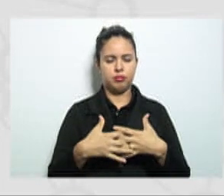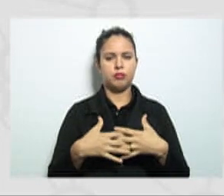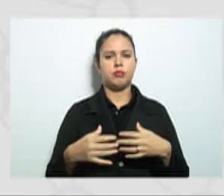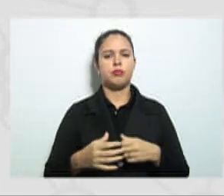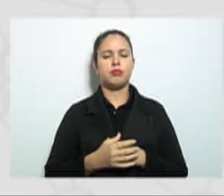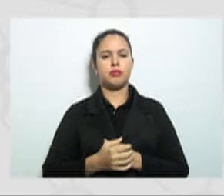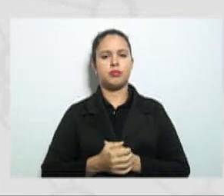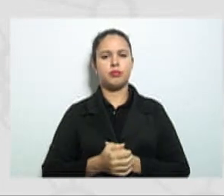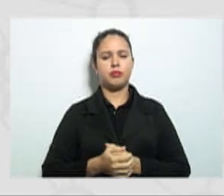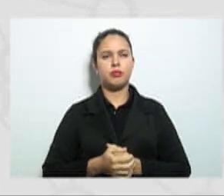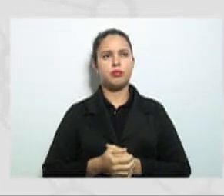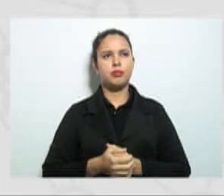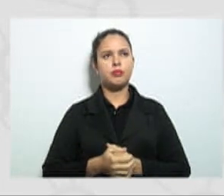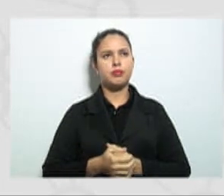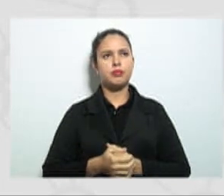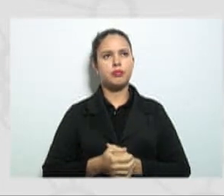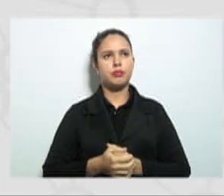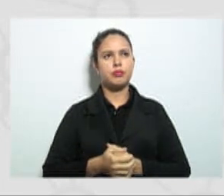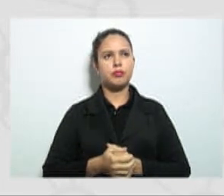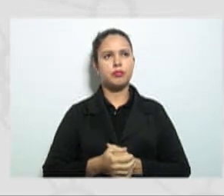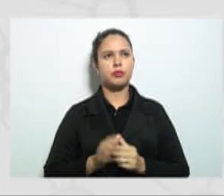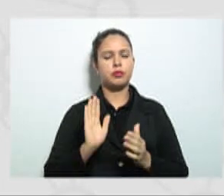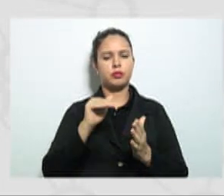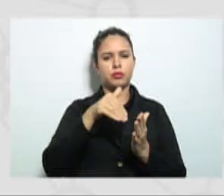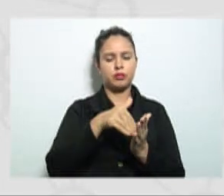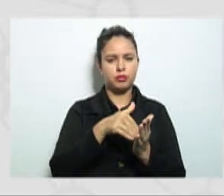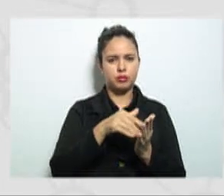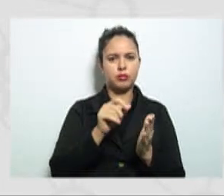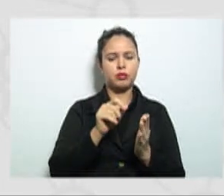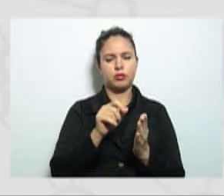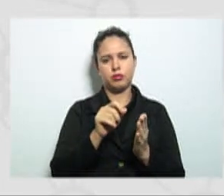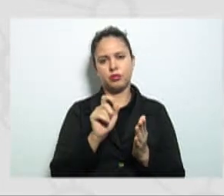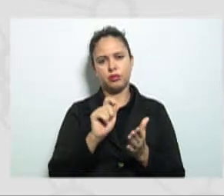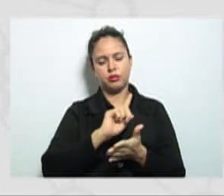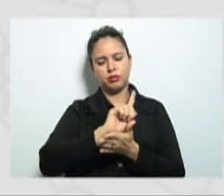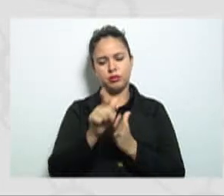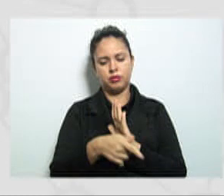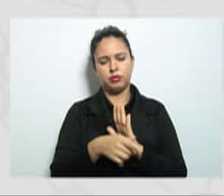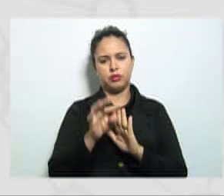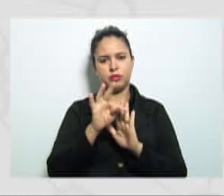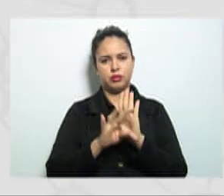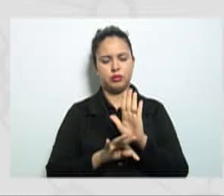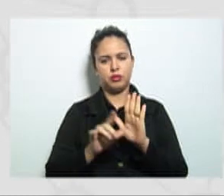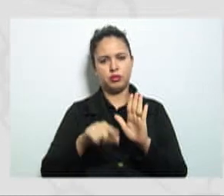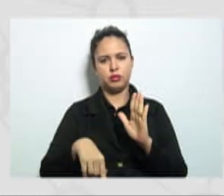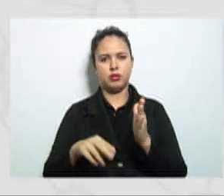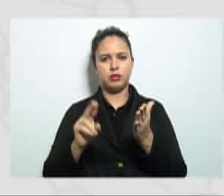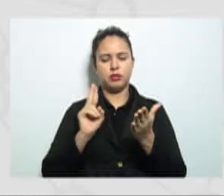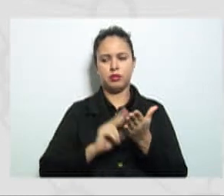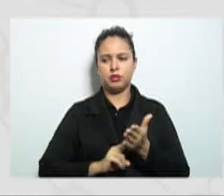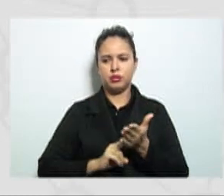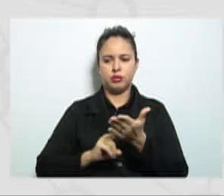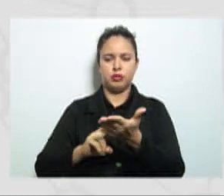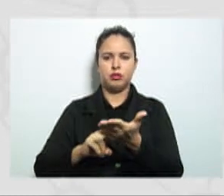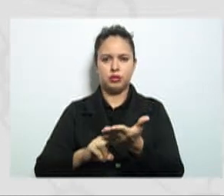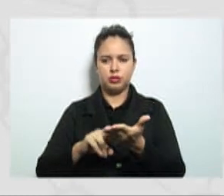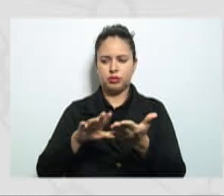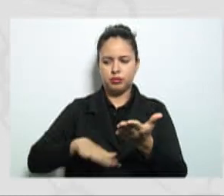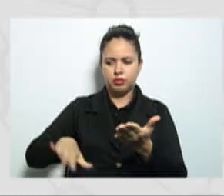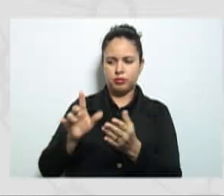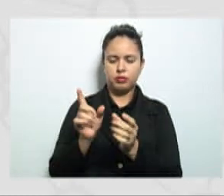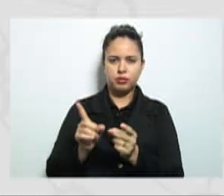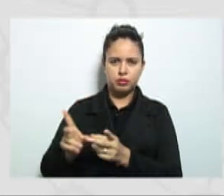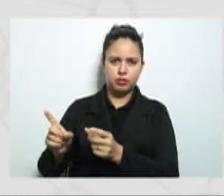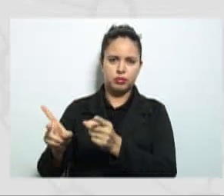IFRO. E o último gênero textual que nós vamos estudar na nossa revisão é a carta comercial. Ela trata-se de